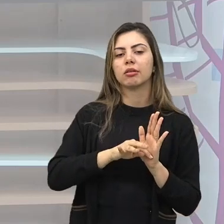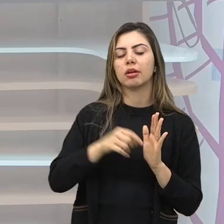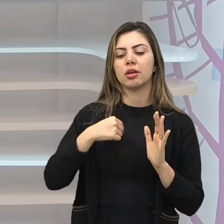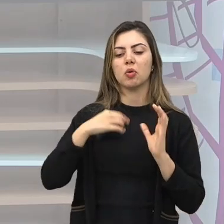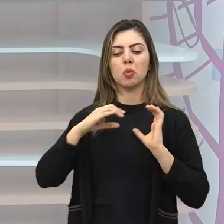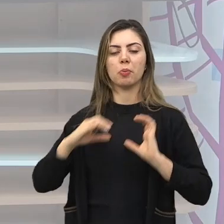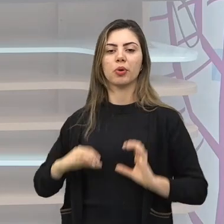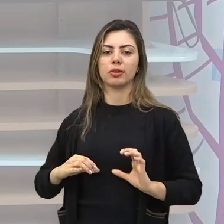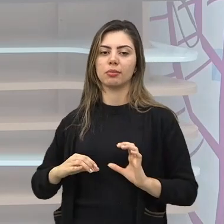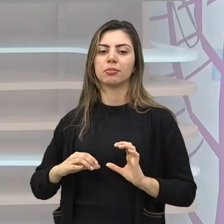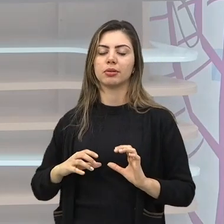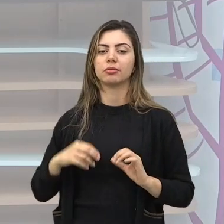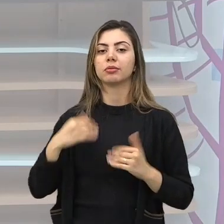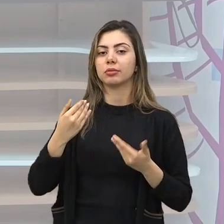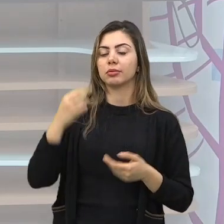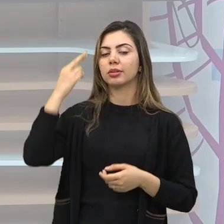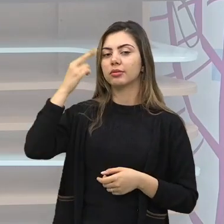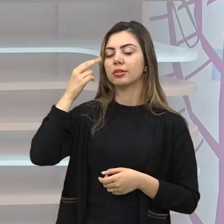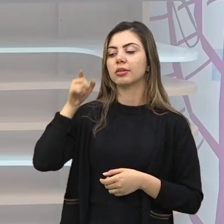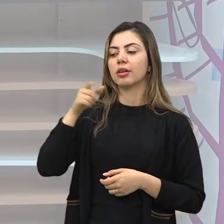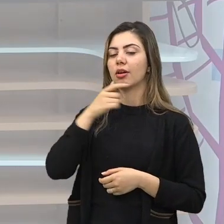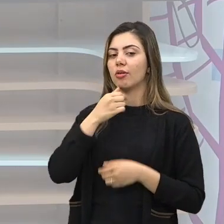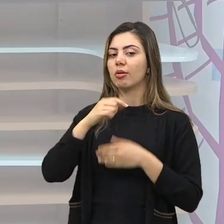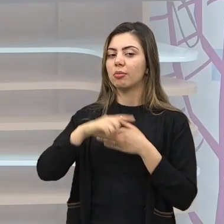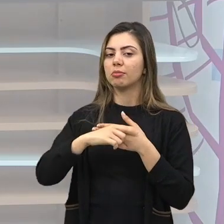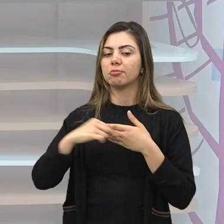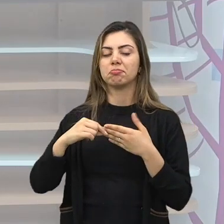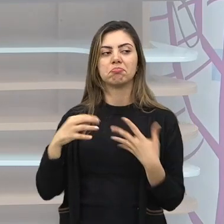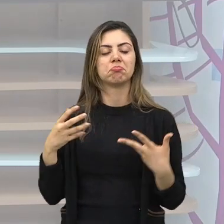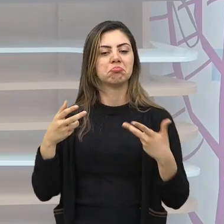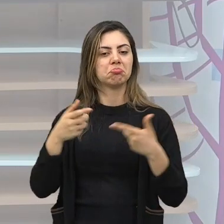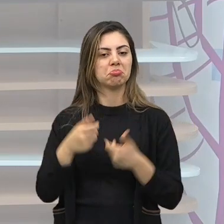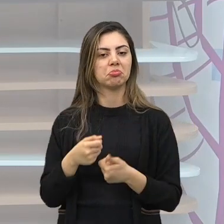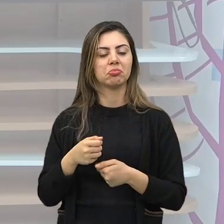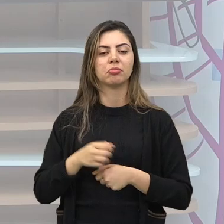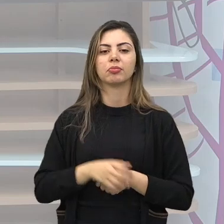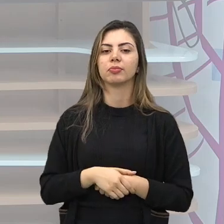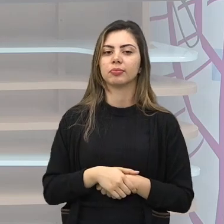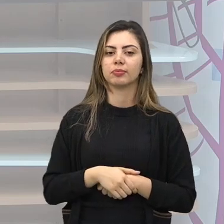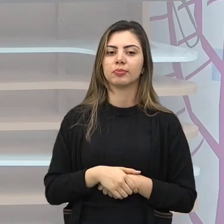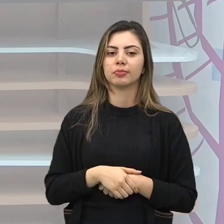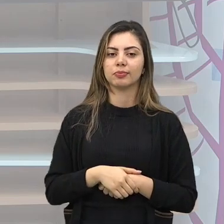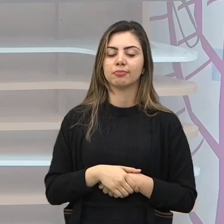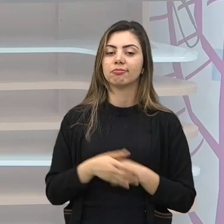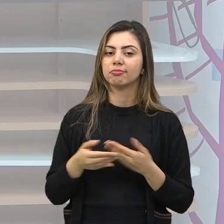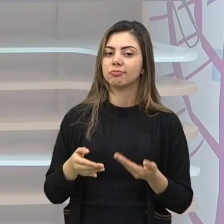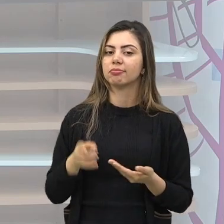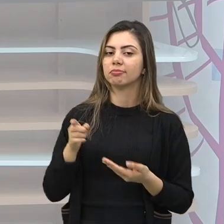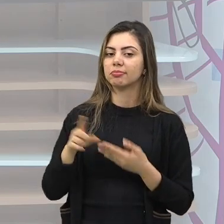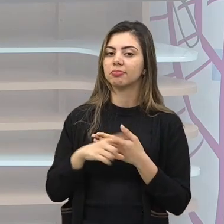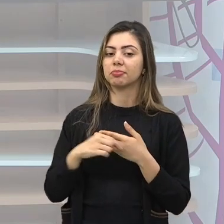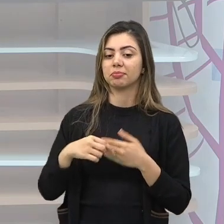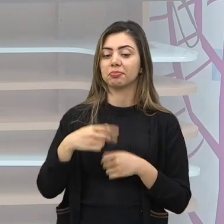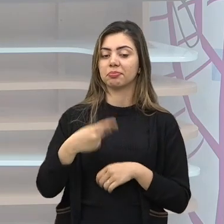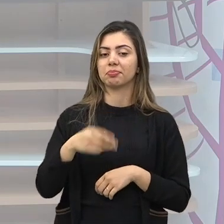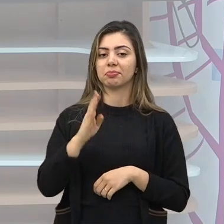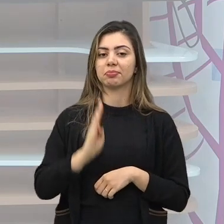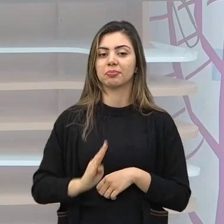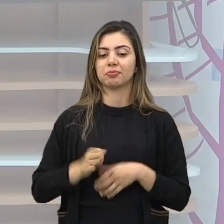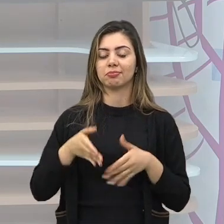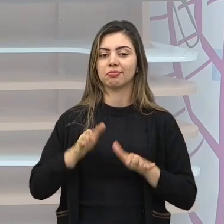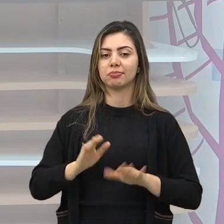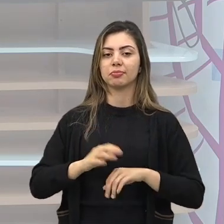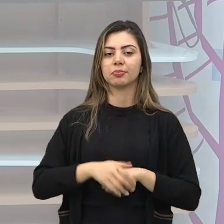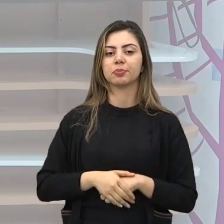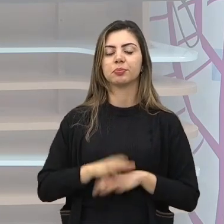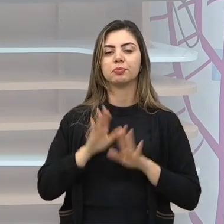atitudes, né? Então, o Machado de Assis é brilhante aí e ele também é brasileiro. Mas, como